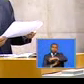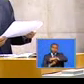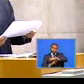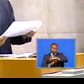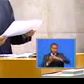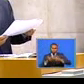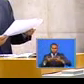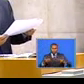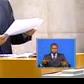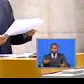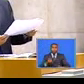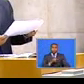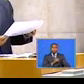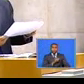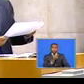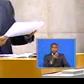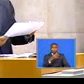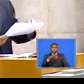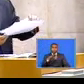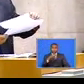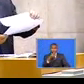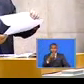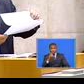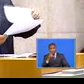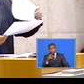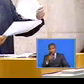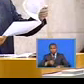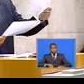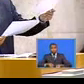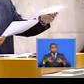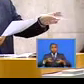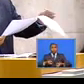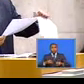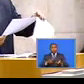dotação 49,35 não foi gasto nada.